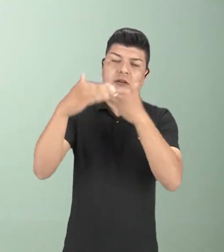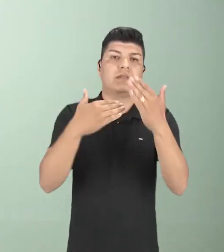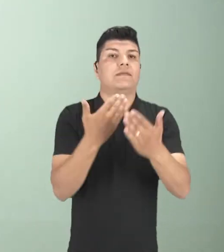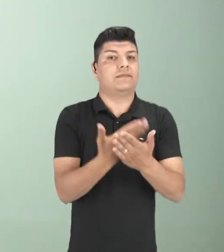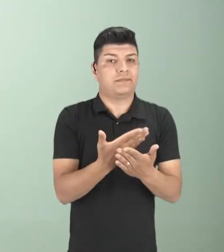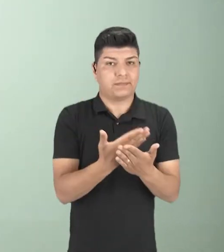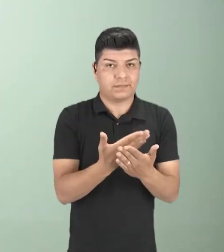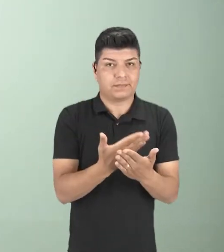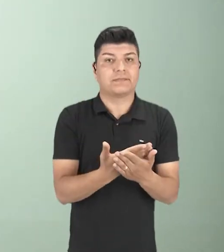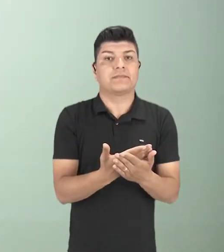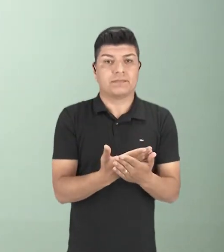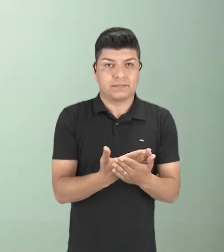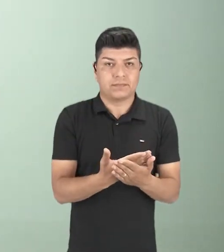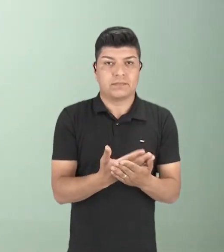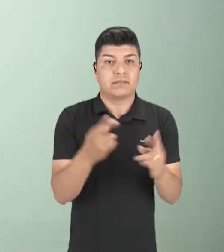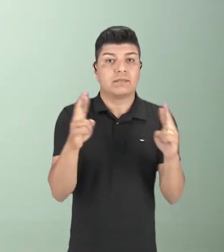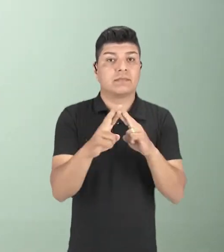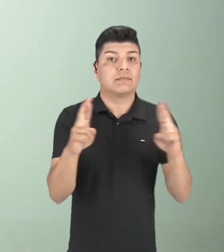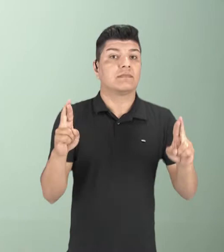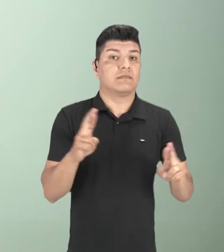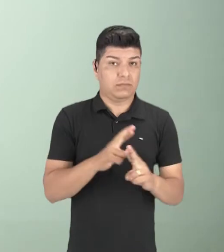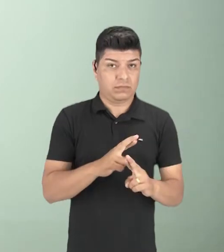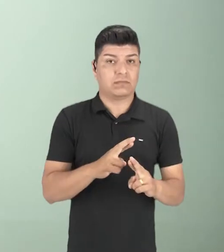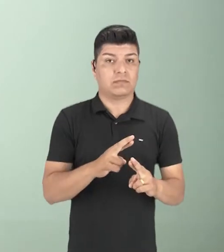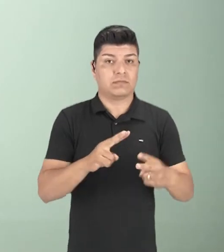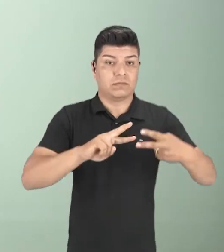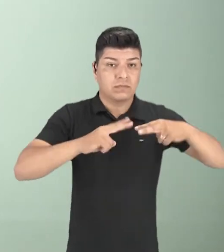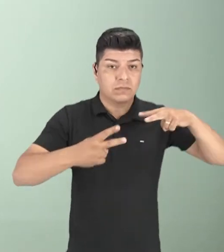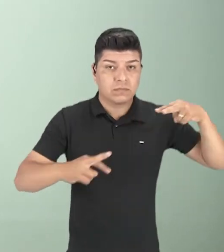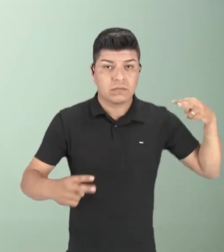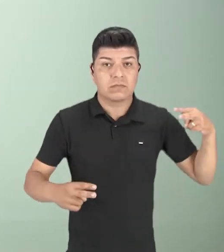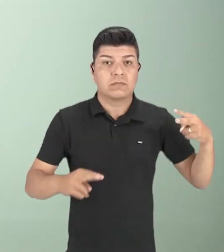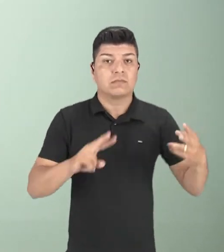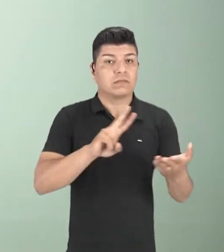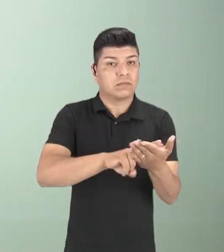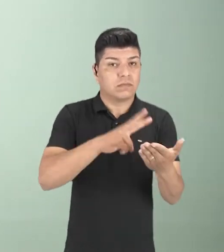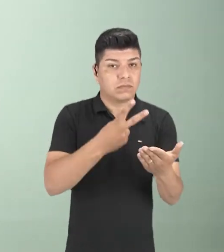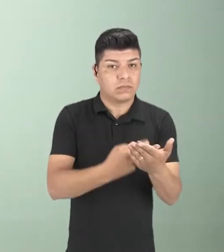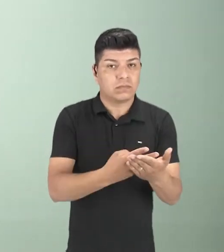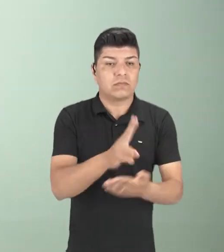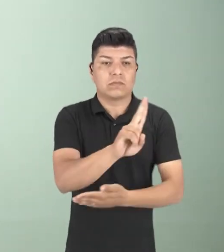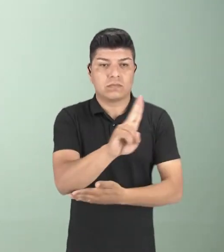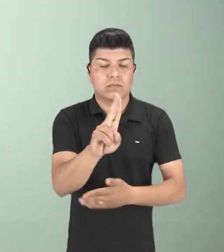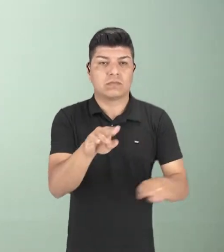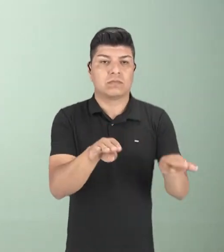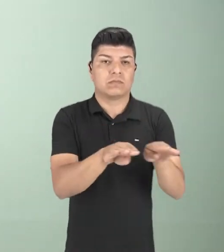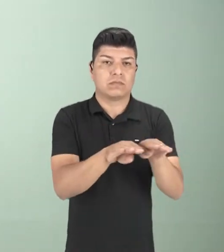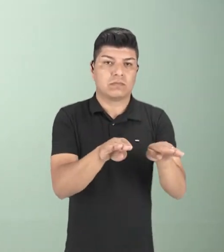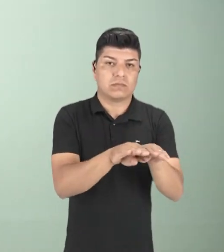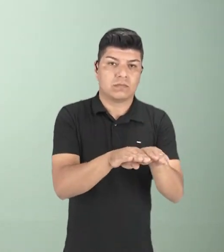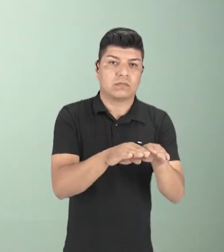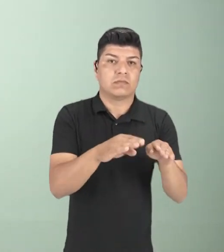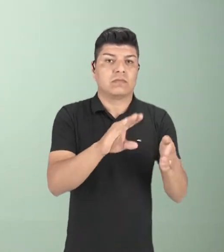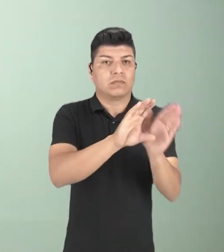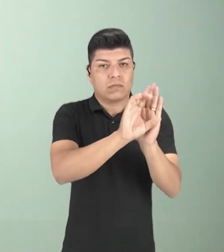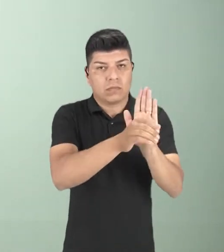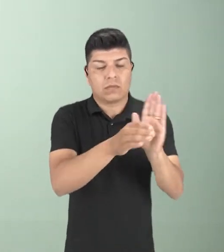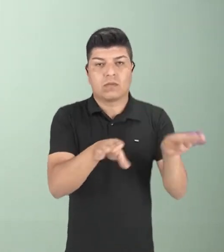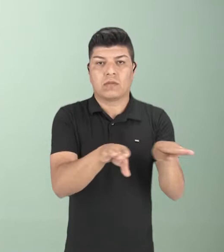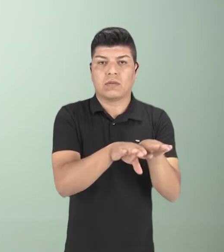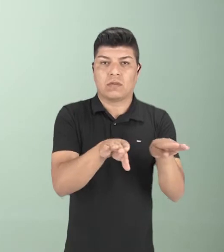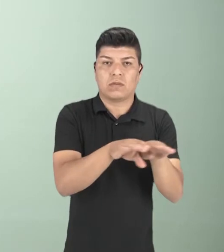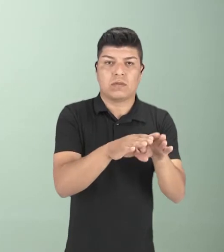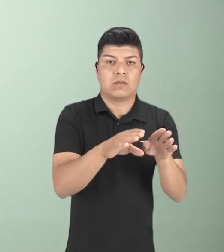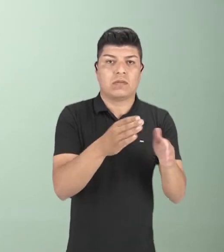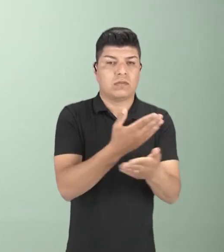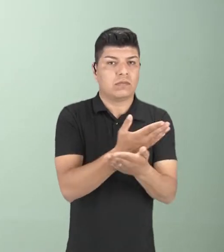estudos nas questões relacionadas à genética, interpretação dos nomes, associados aos conteúdos, para